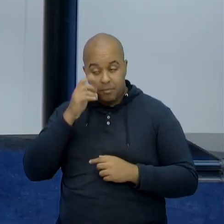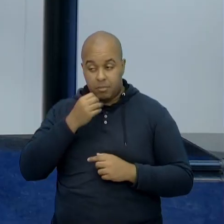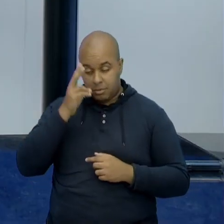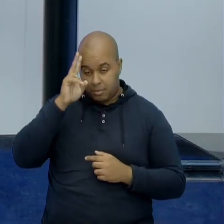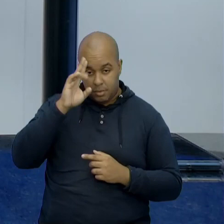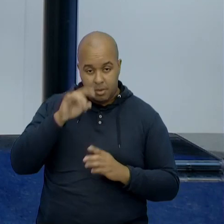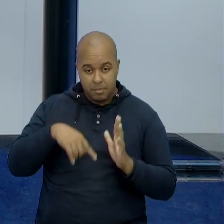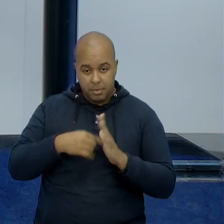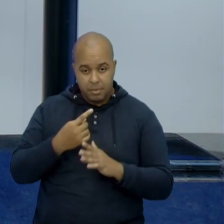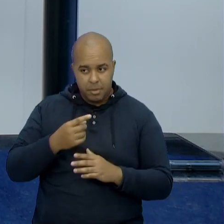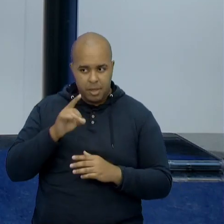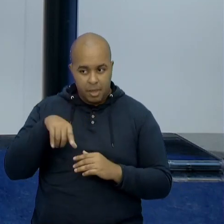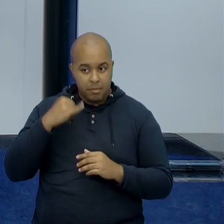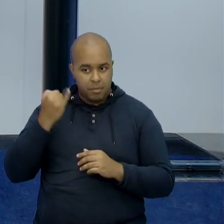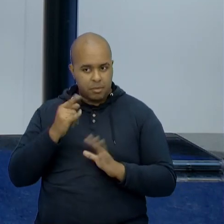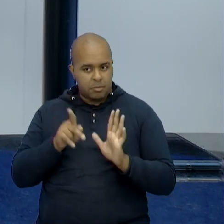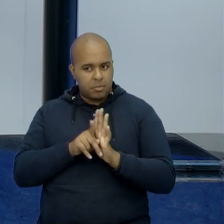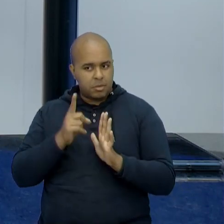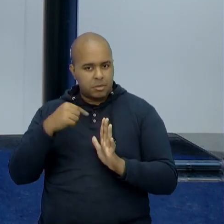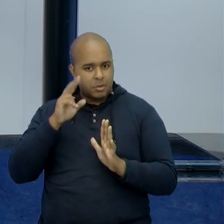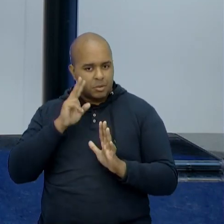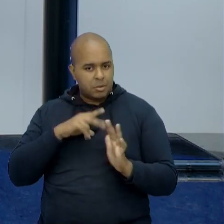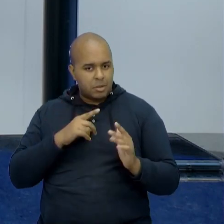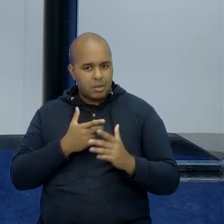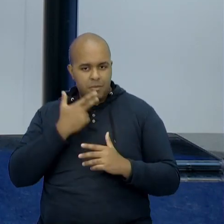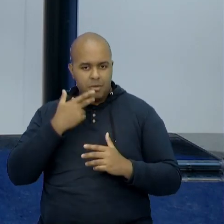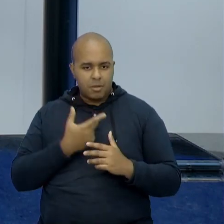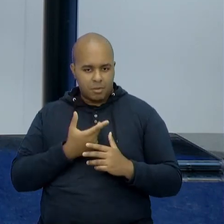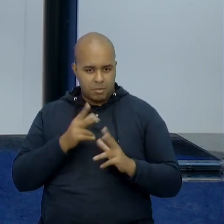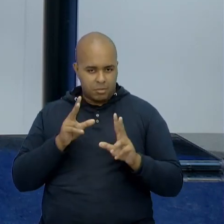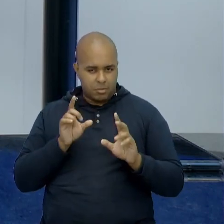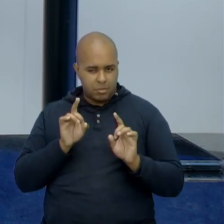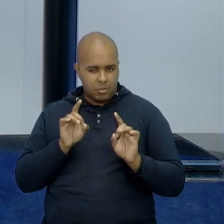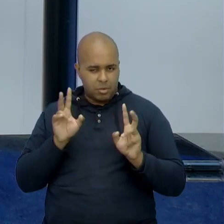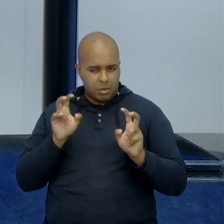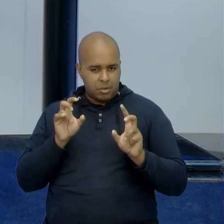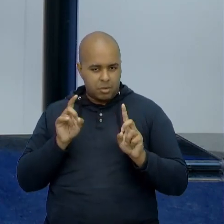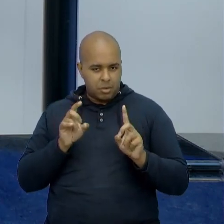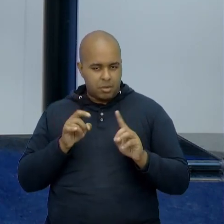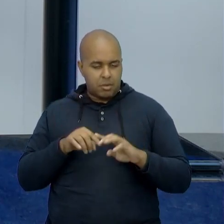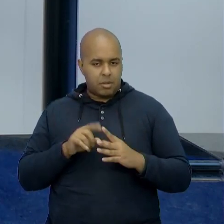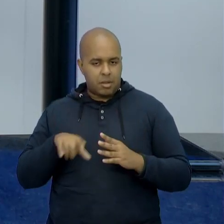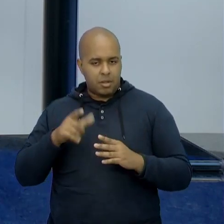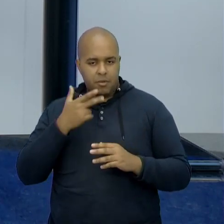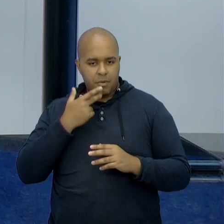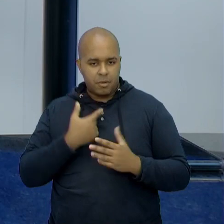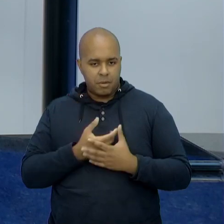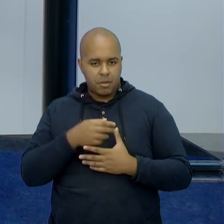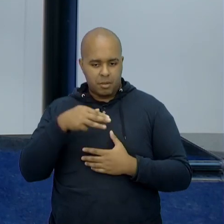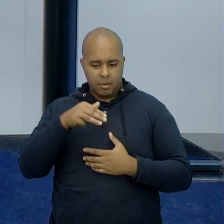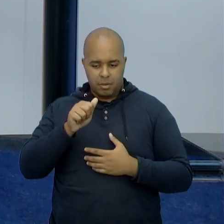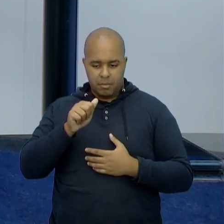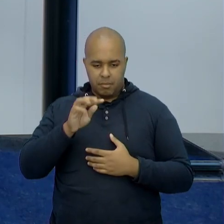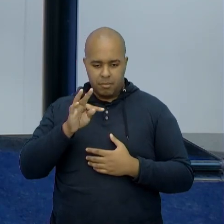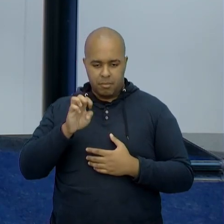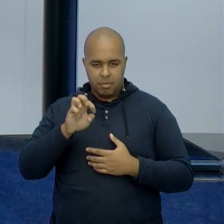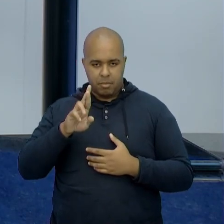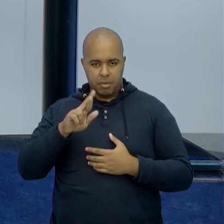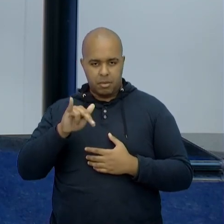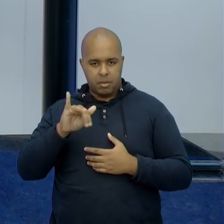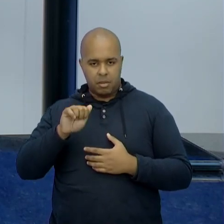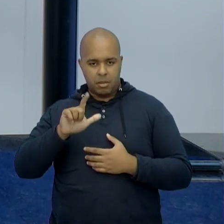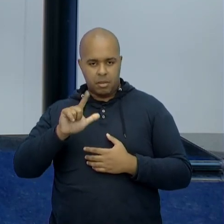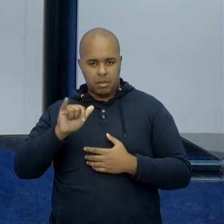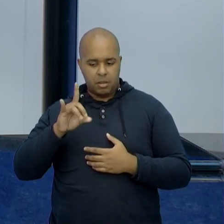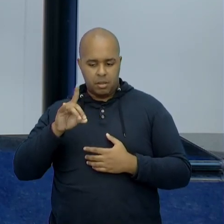lembrado. Primeiro, é super importante, a gente chama, eu vou falar o termo técnico, mas eu vou explicar. A gente chama de materialidade,